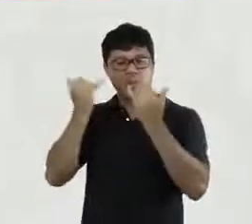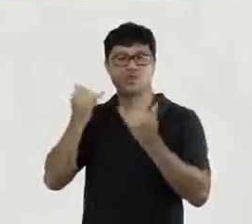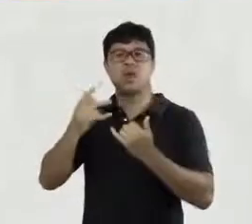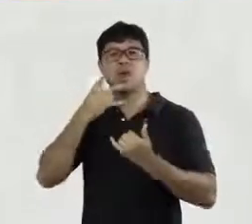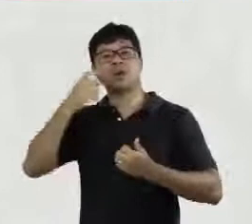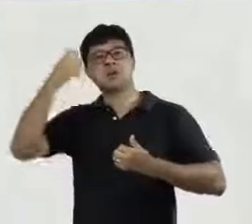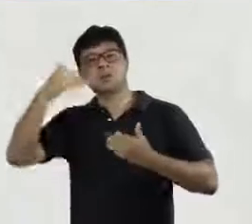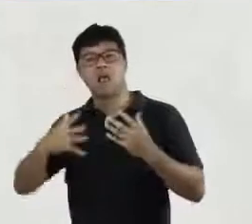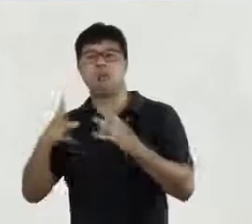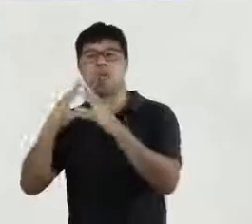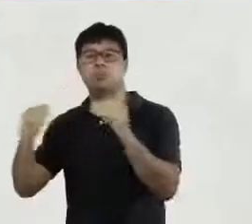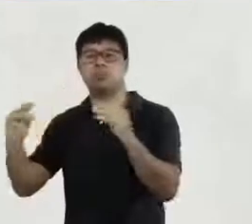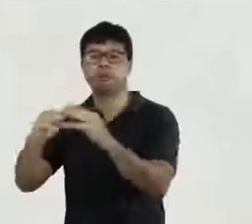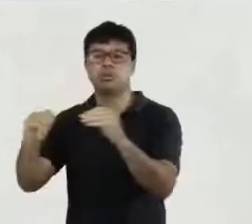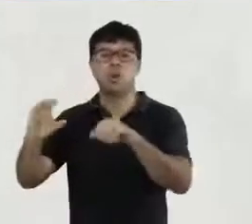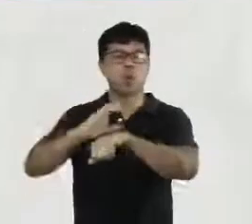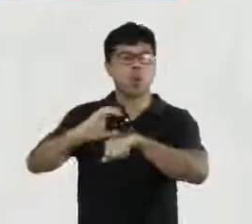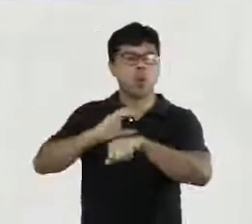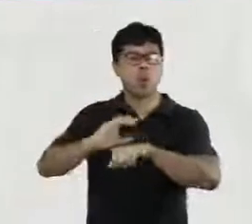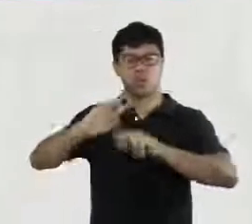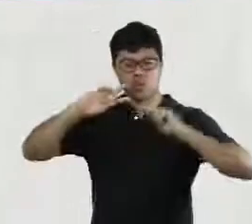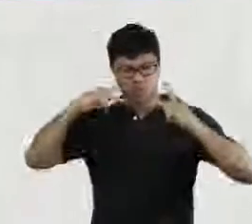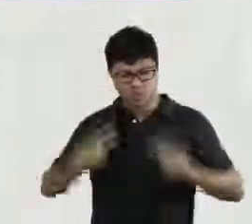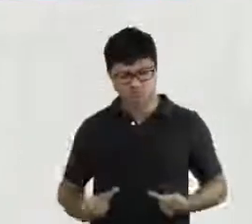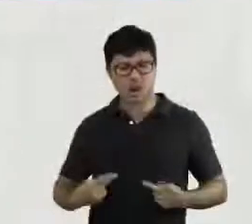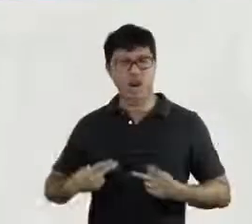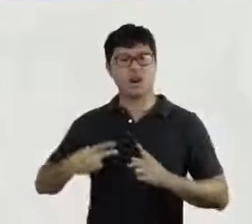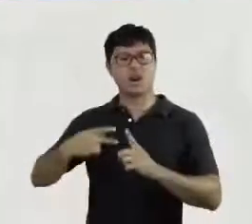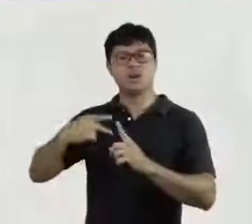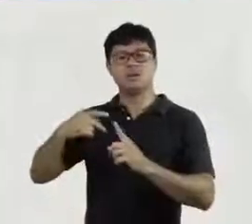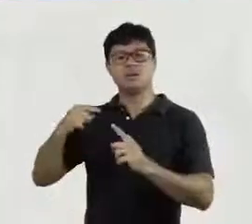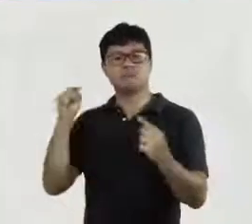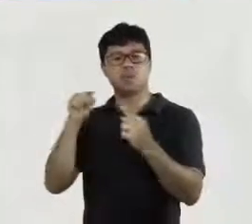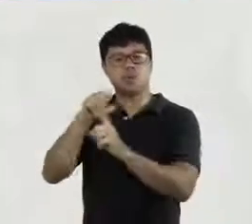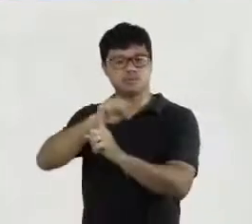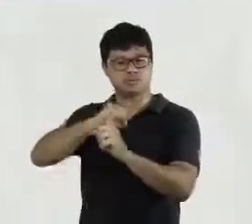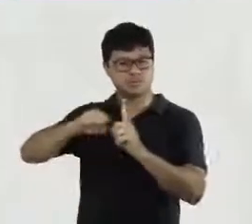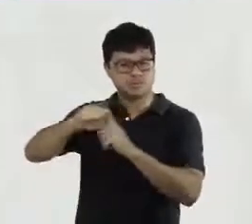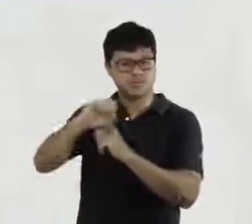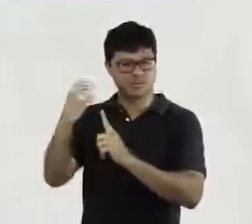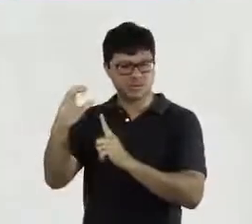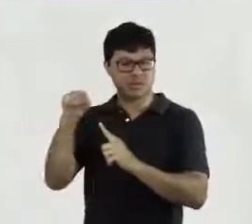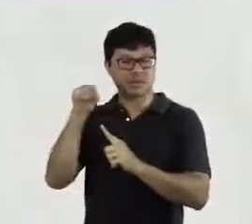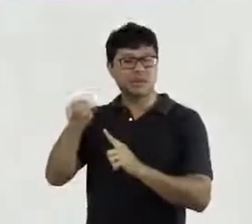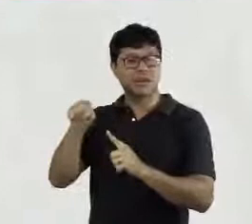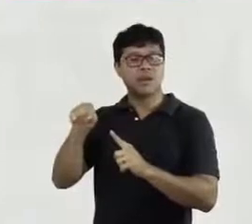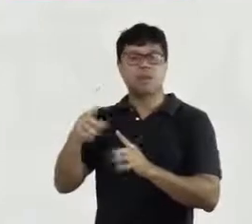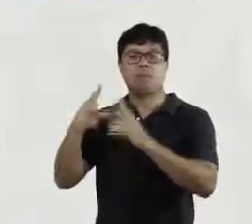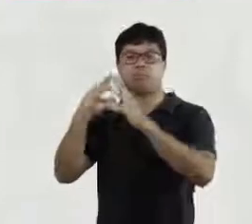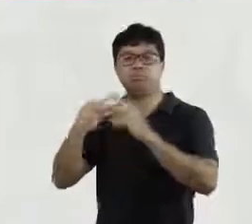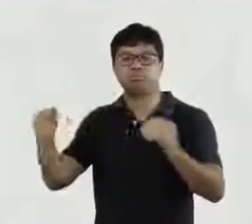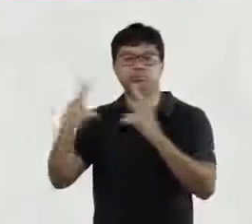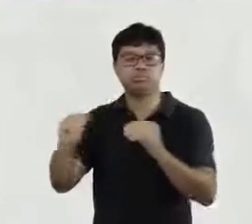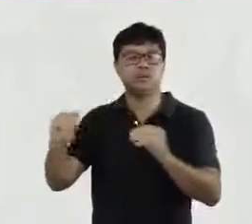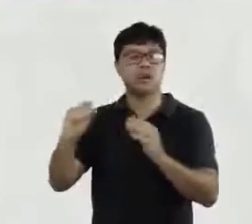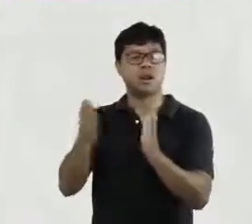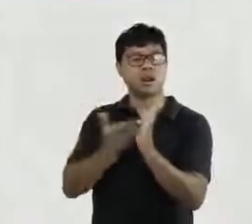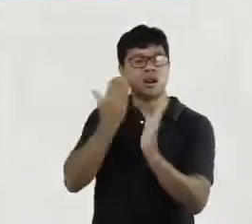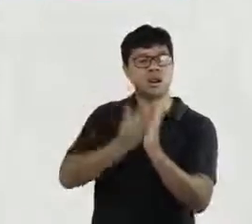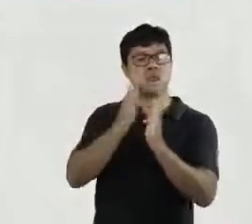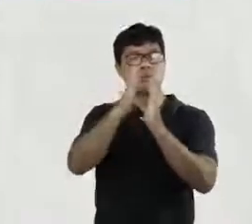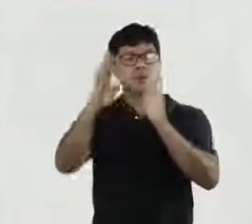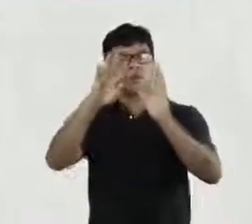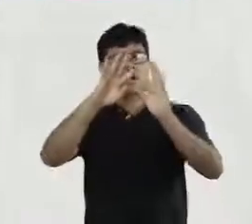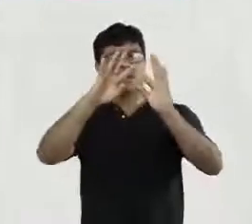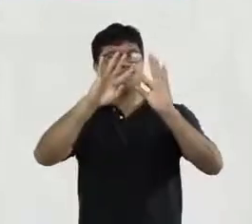muito se fala sobre extinção de cursos voltados para humanas, para sociais aplicadas, sobre a extinção de bibliotecas,